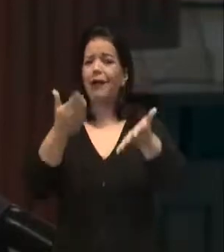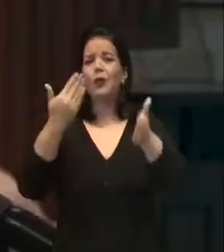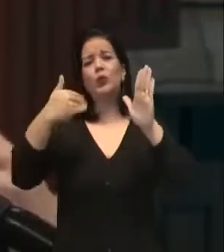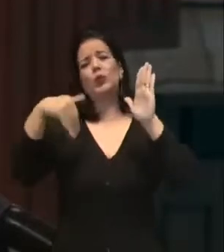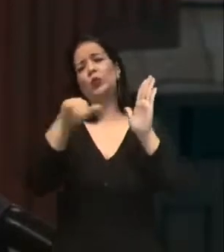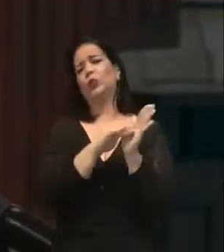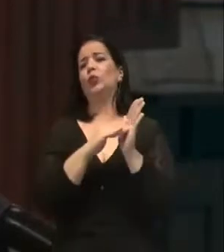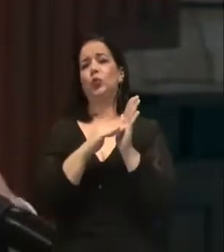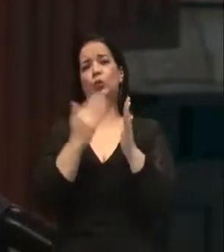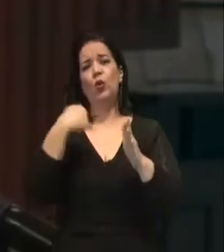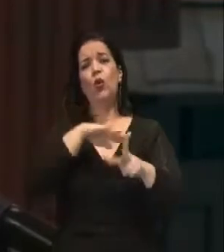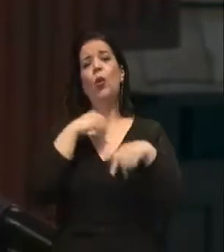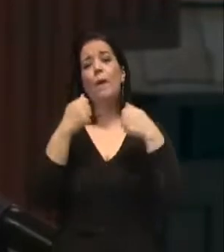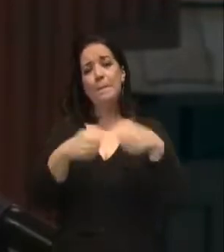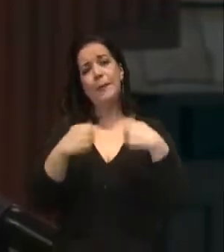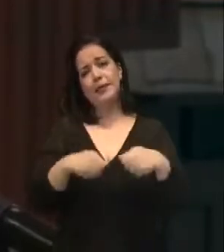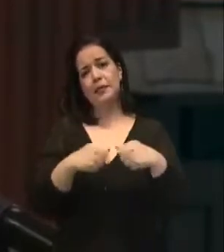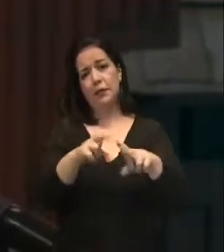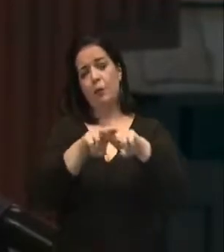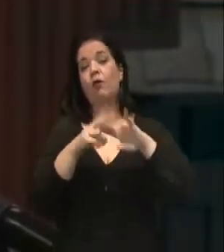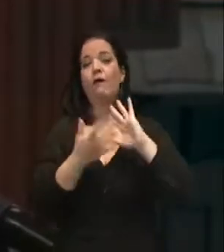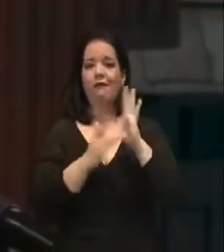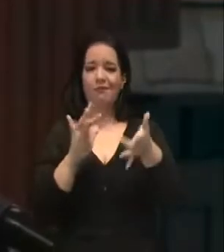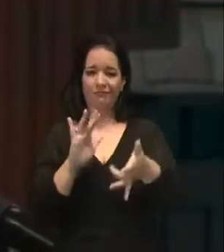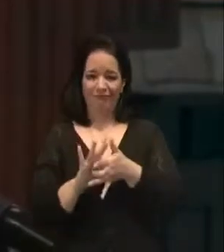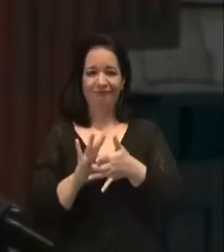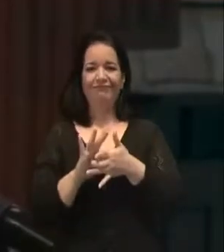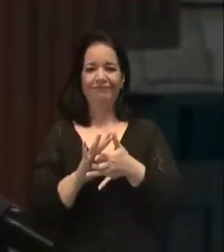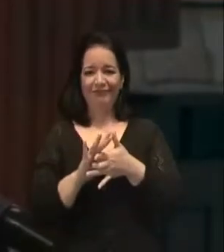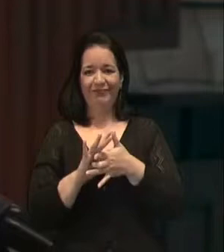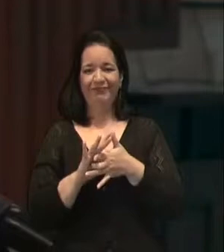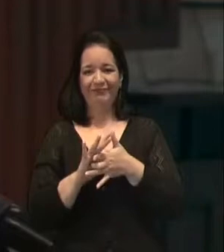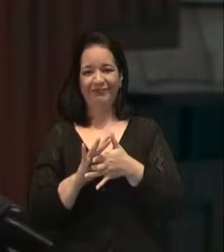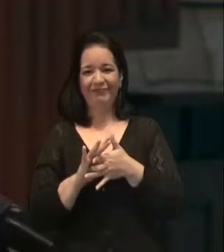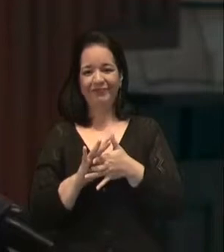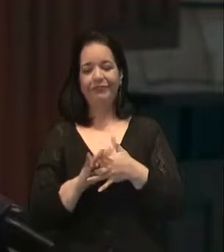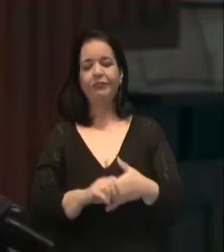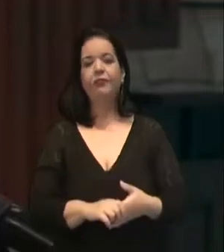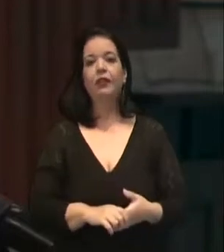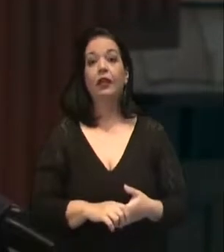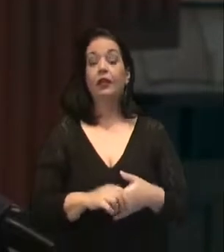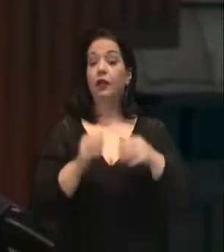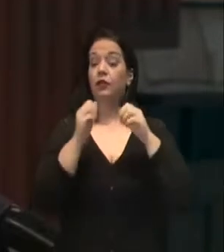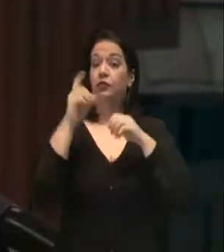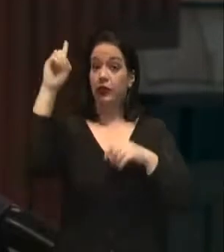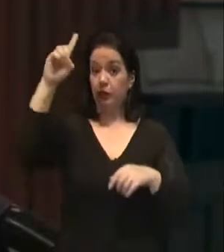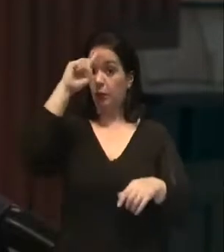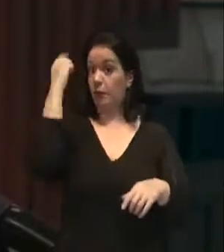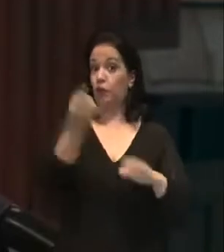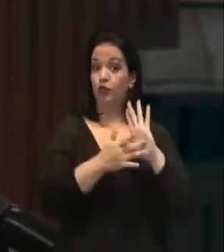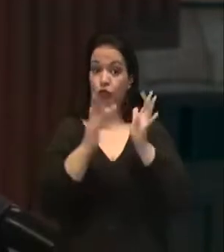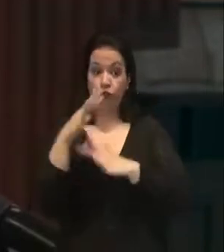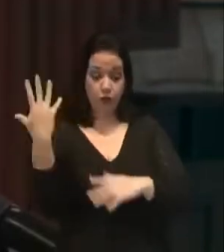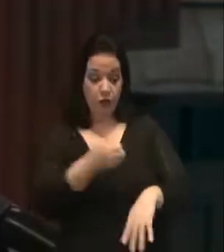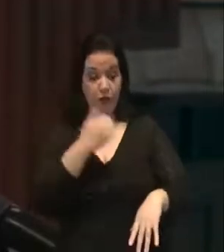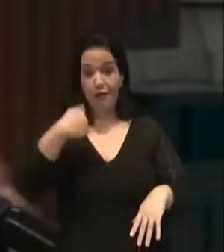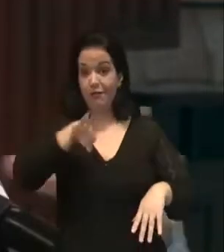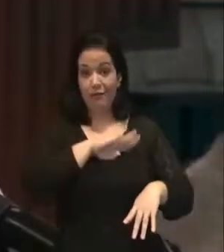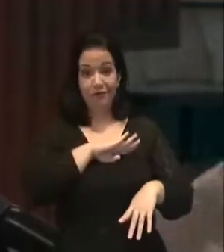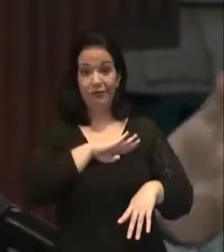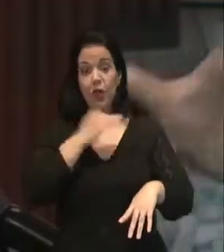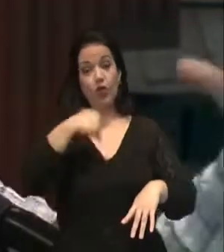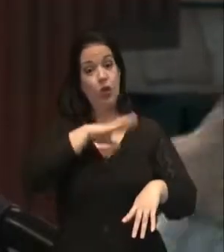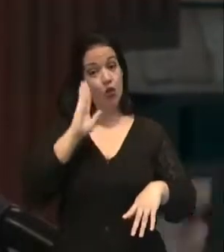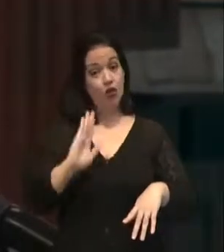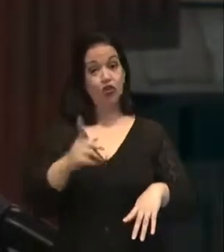que Deus já nos deu em Jesus tudo de que precisamos. A eleição, a predestinação, a